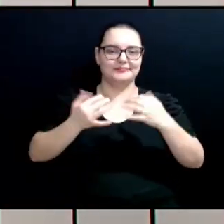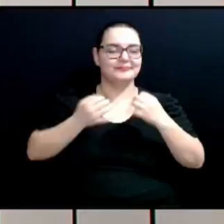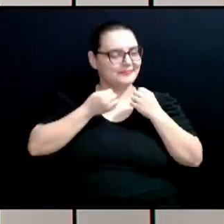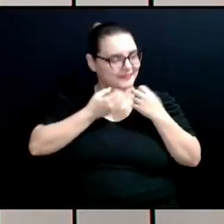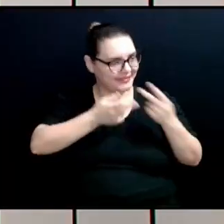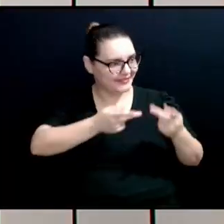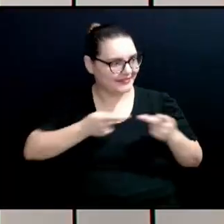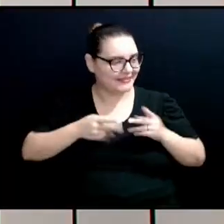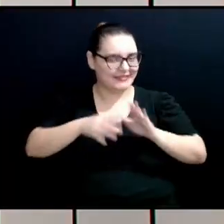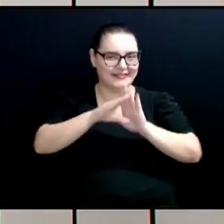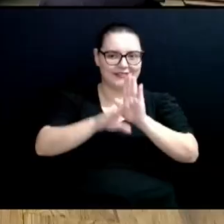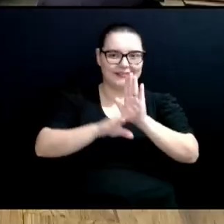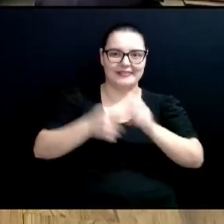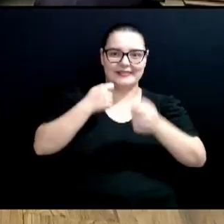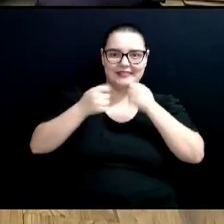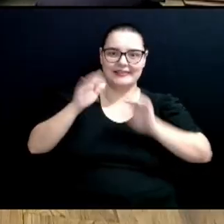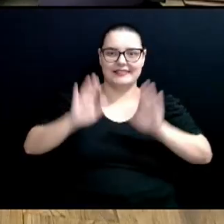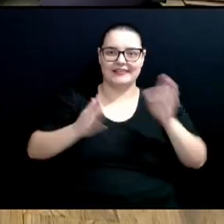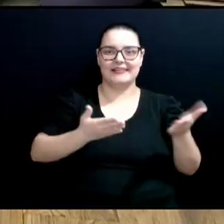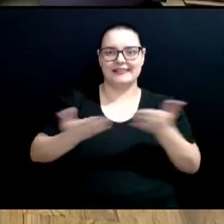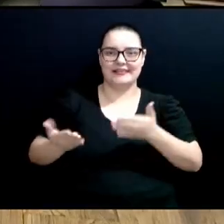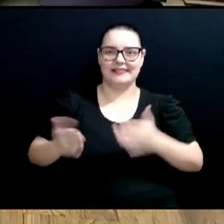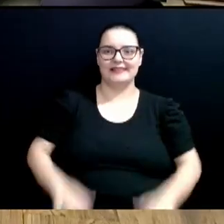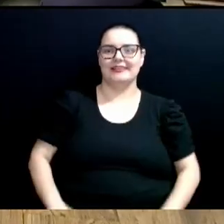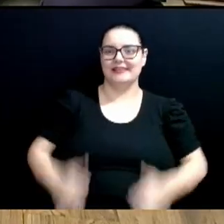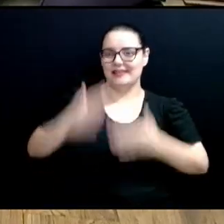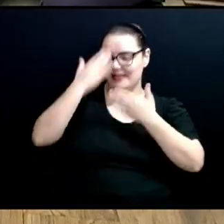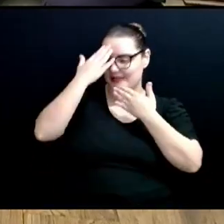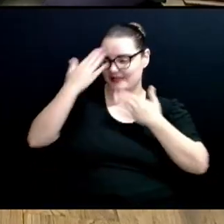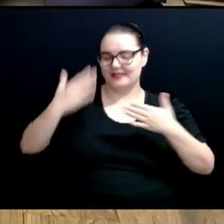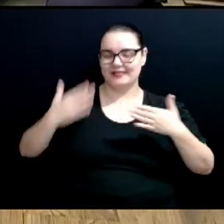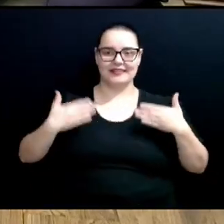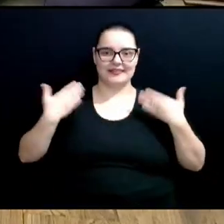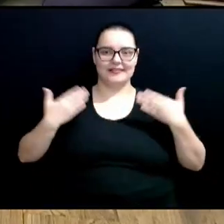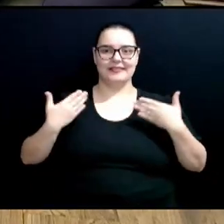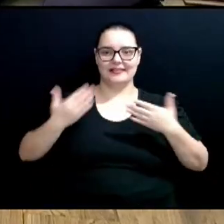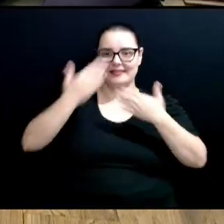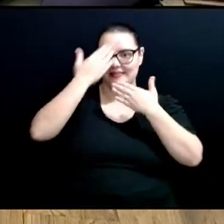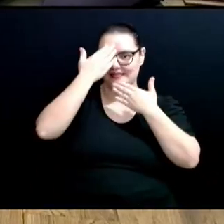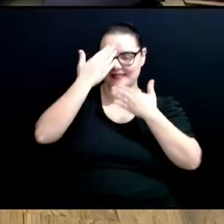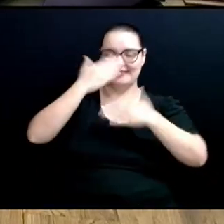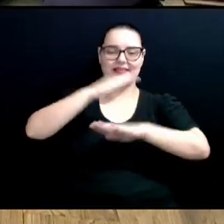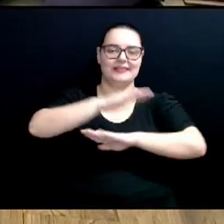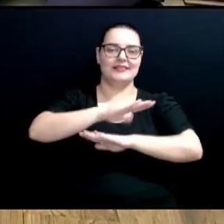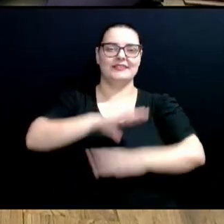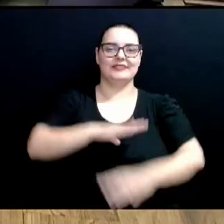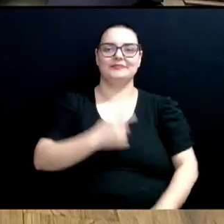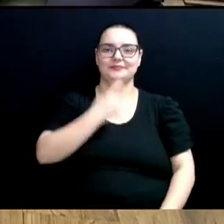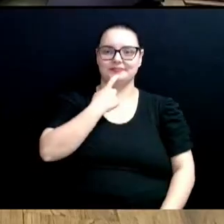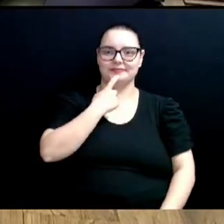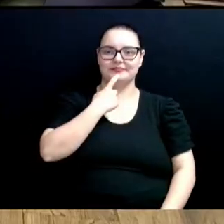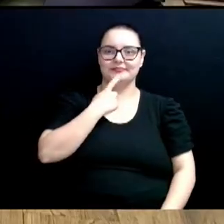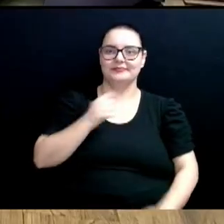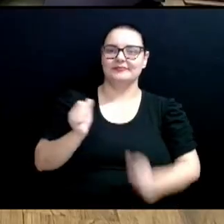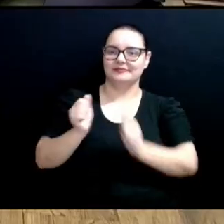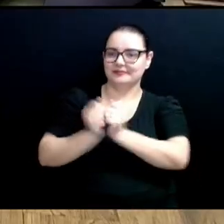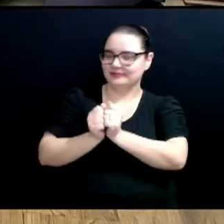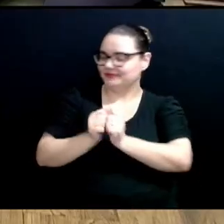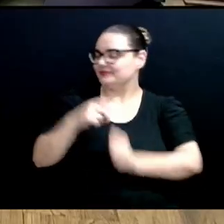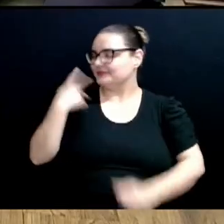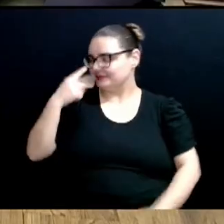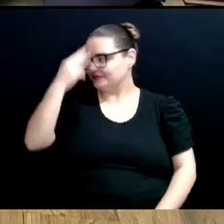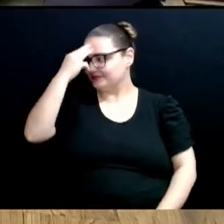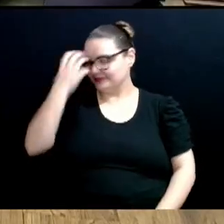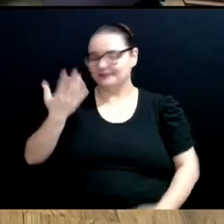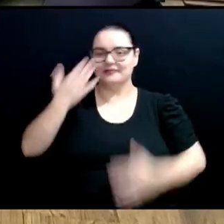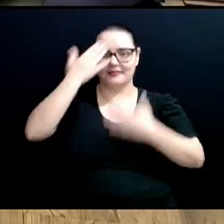Questão de Ordem. Muito obrigado, é sempre uma alegria, agradeço a Câmara Municipal e aqui em nome do vereador Wagner Romão, muito obrigado, é